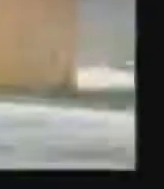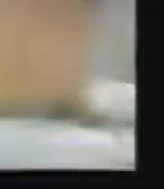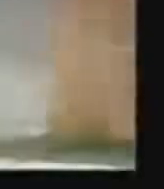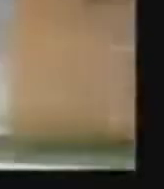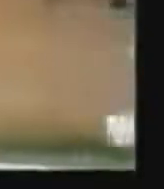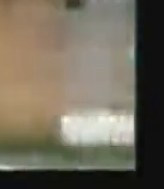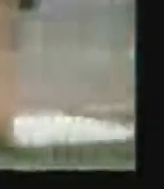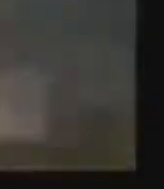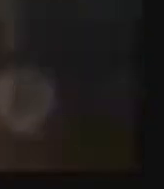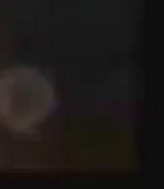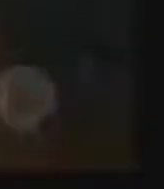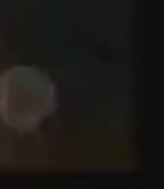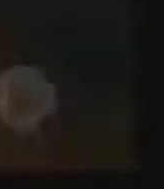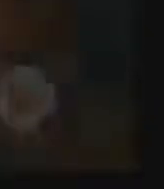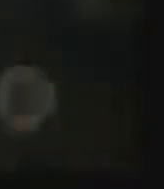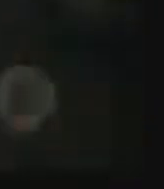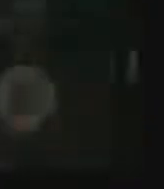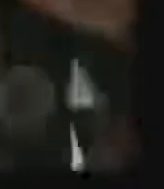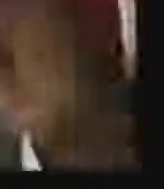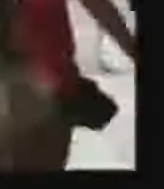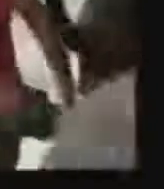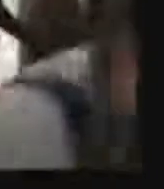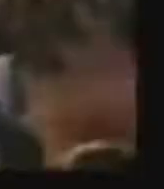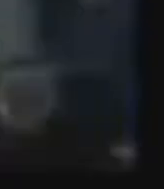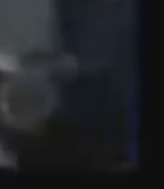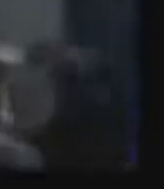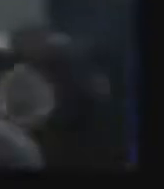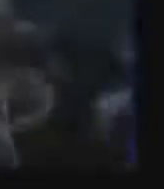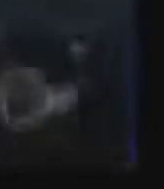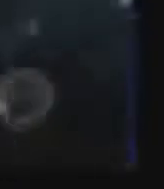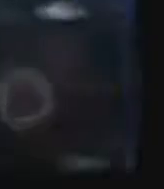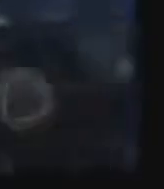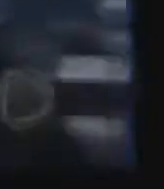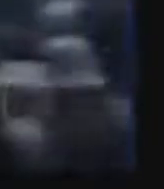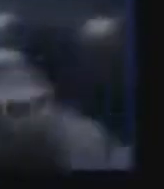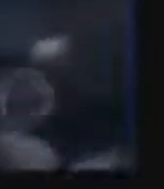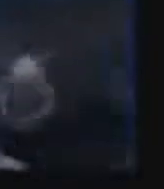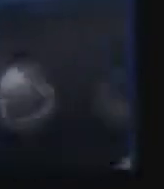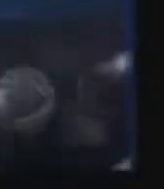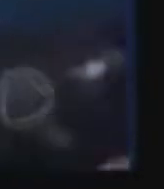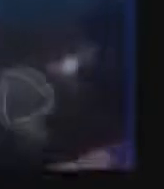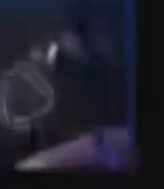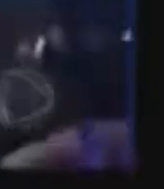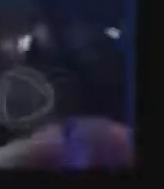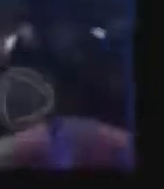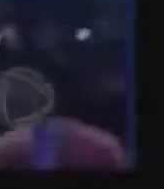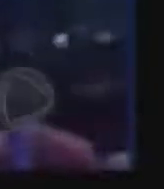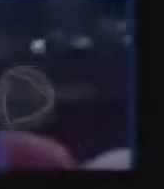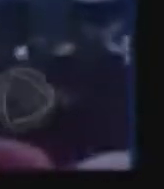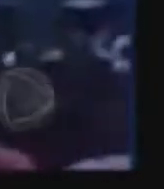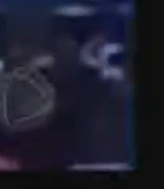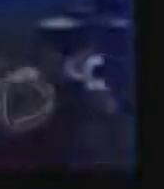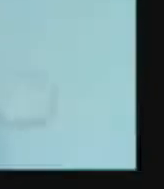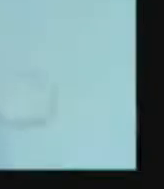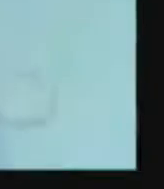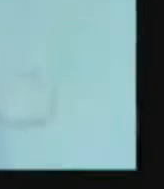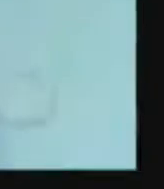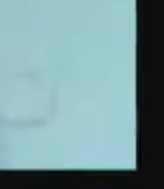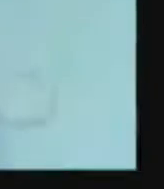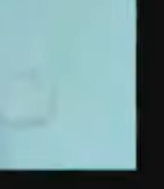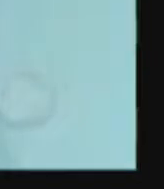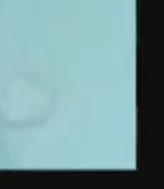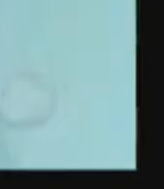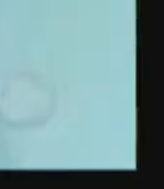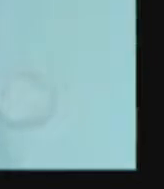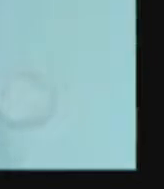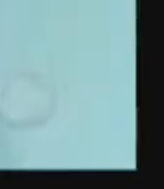Aliás, foi no complexo da Maré que o cantor Belo foi preso depois de fazer um show em plena pandemia em fevereiro deste ano. Ainda